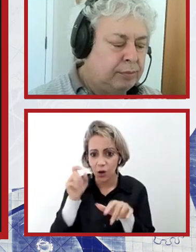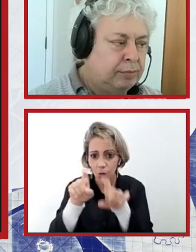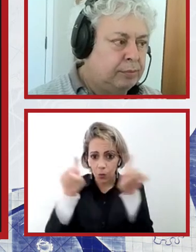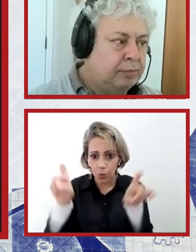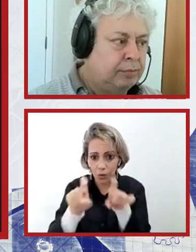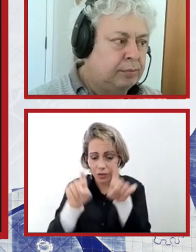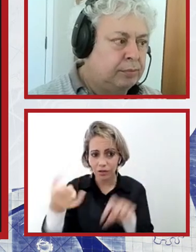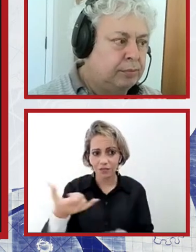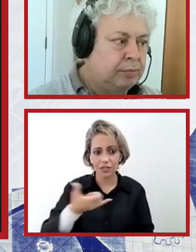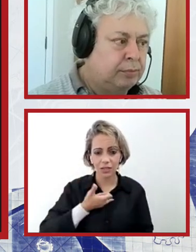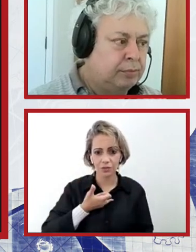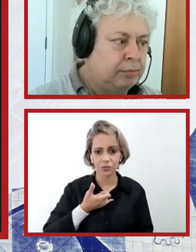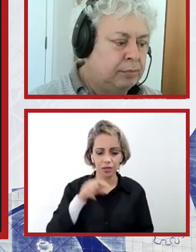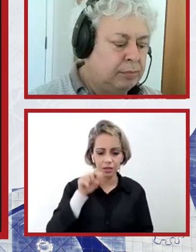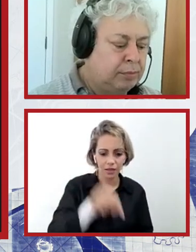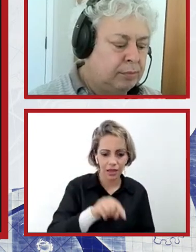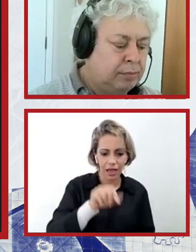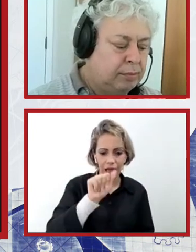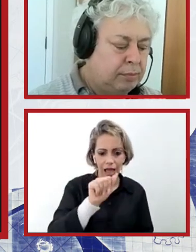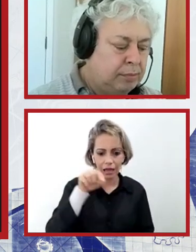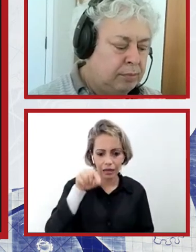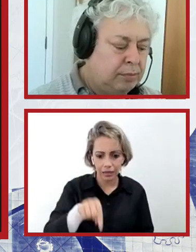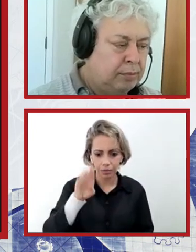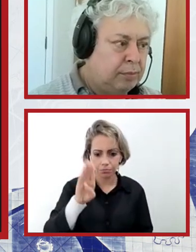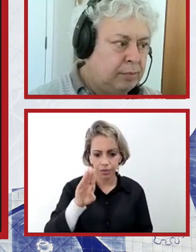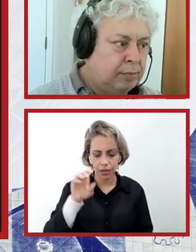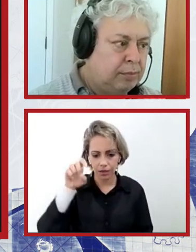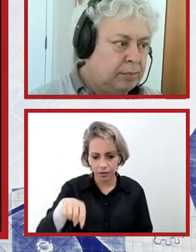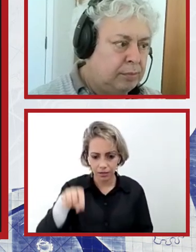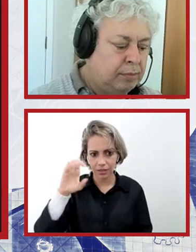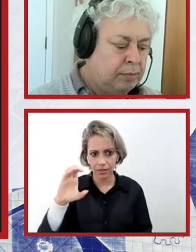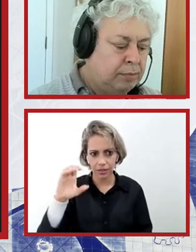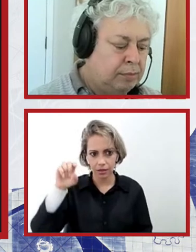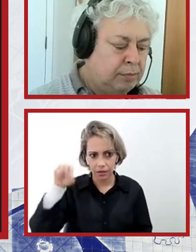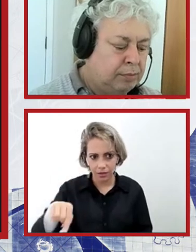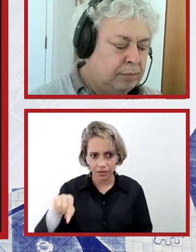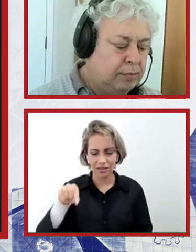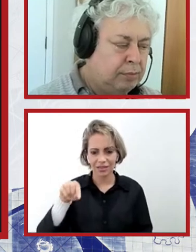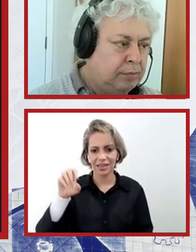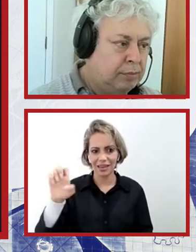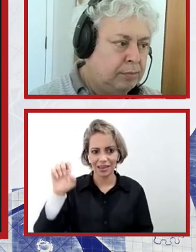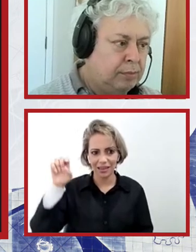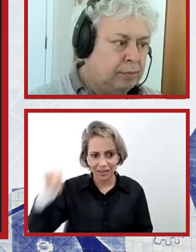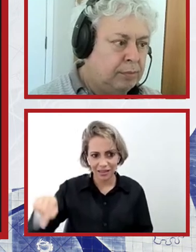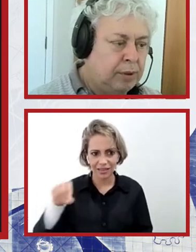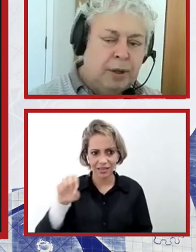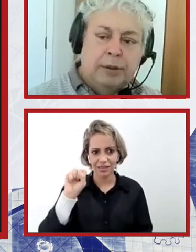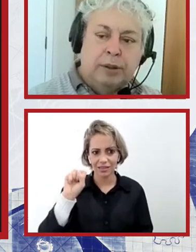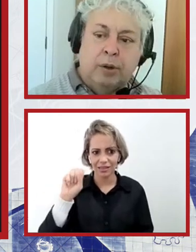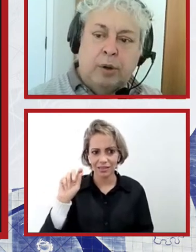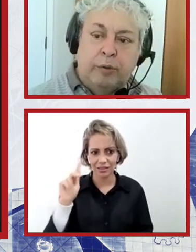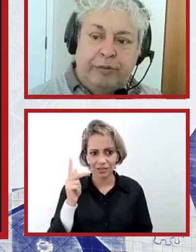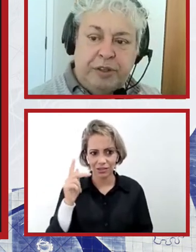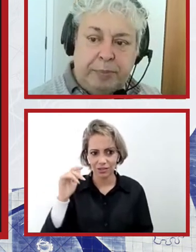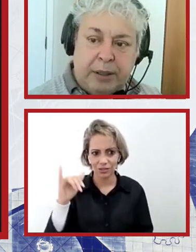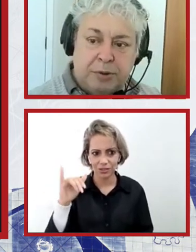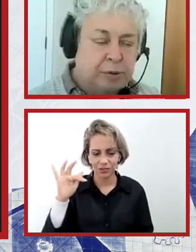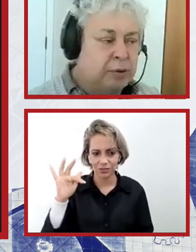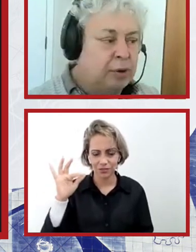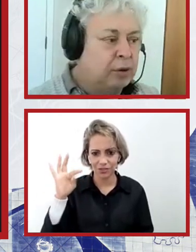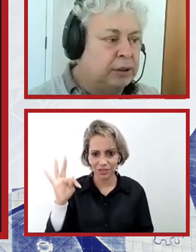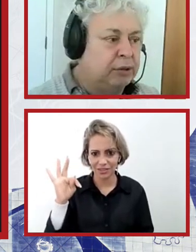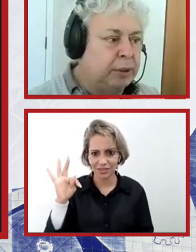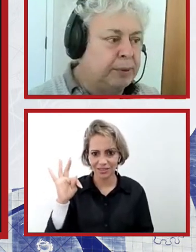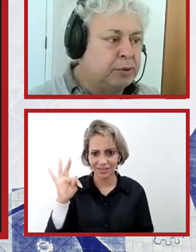A, B, C, D, E. Shift. A, B, C, D, E. Então, um